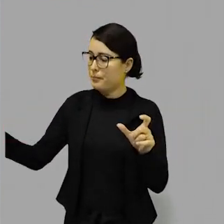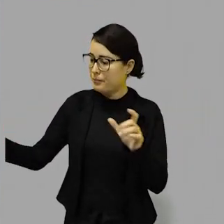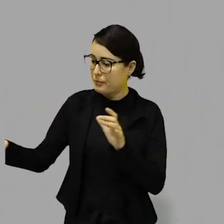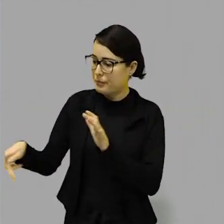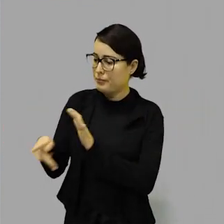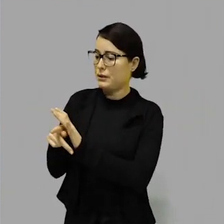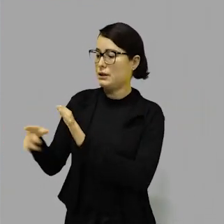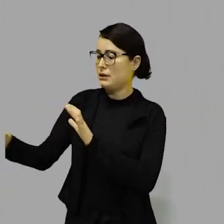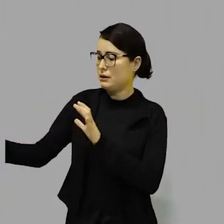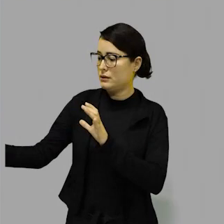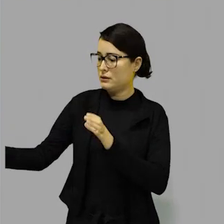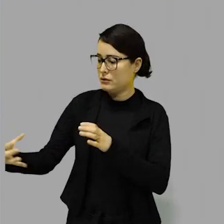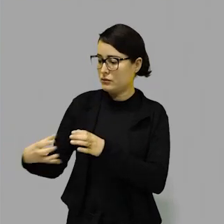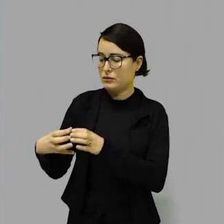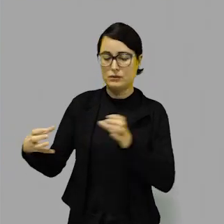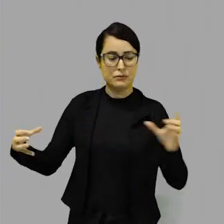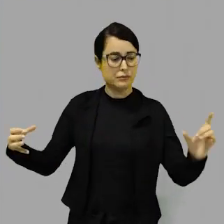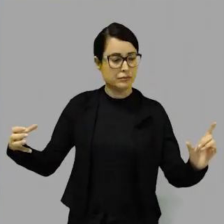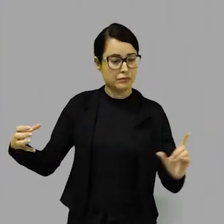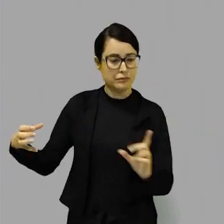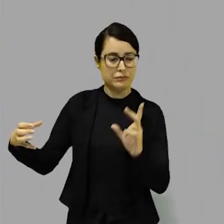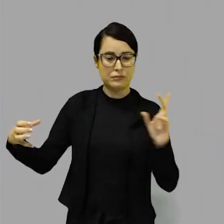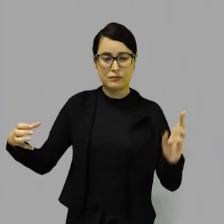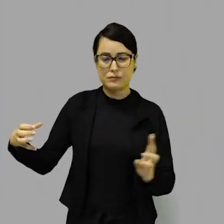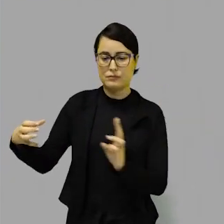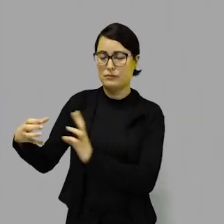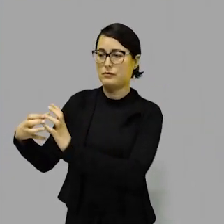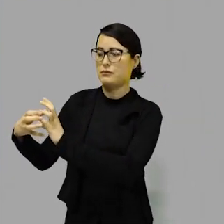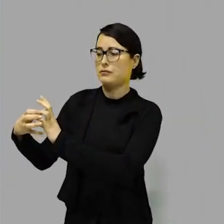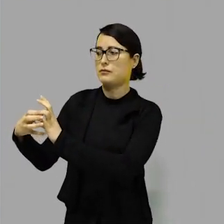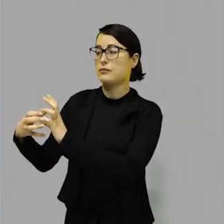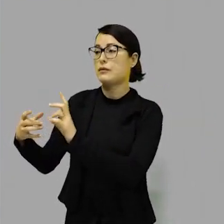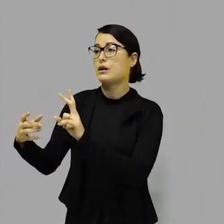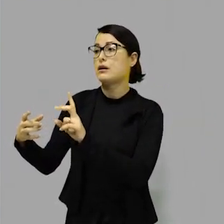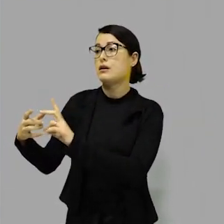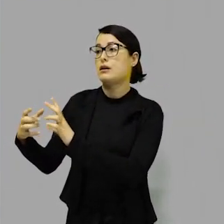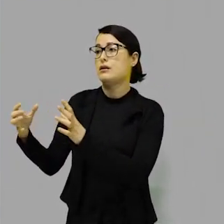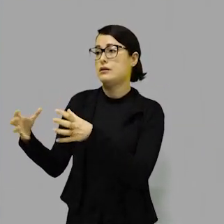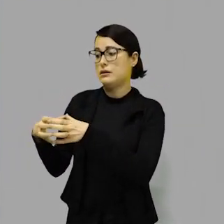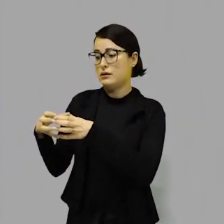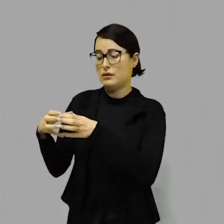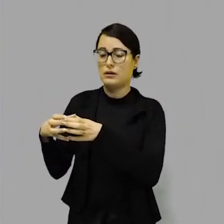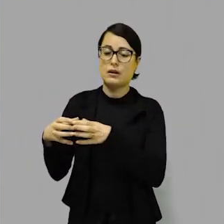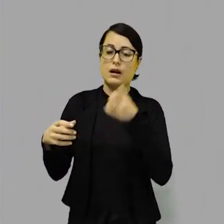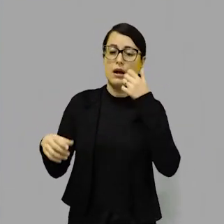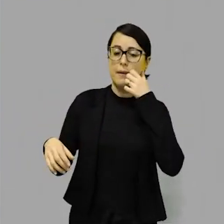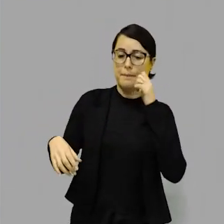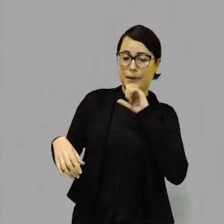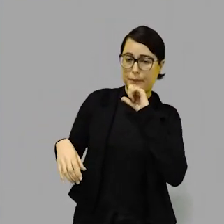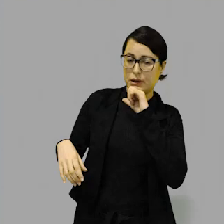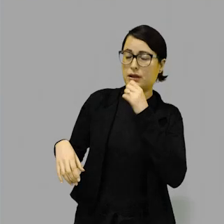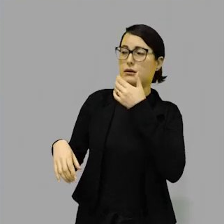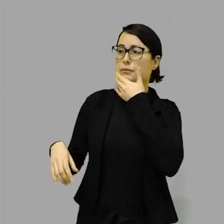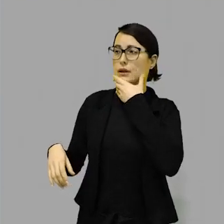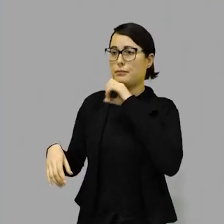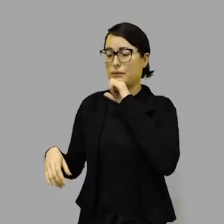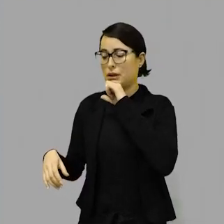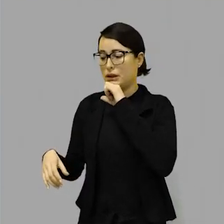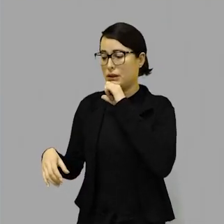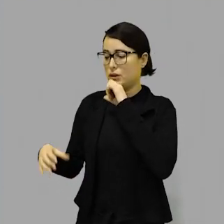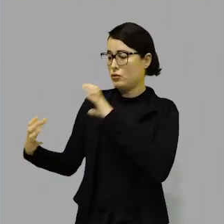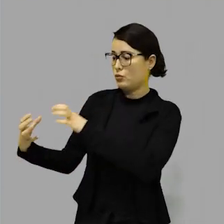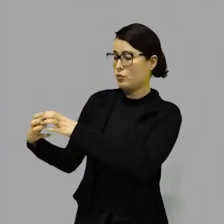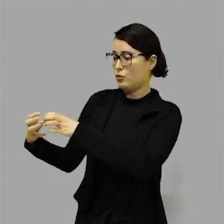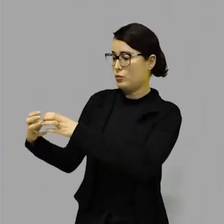é o coletivo. Então, a partir do momento que o teu pai ou a tua mãe refere ao grupo de